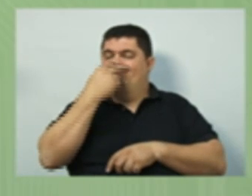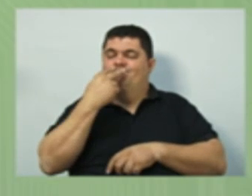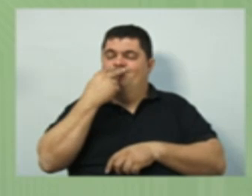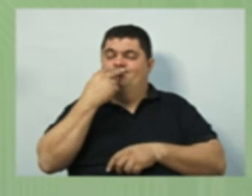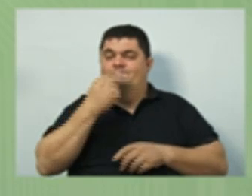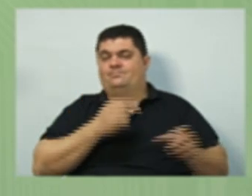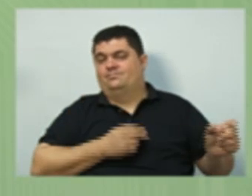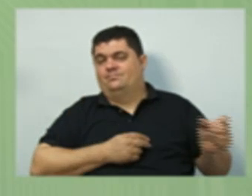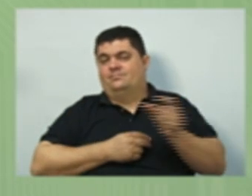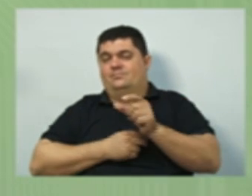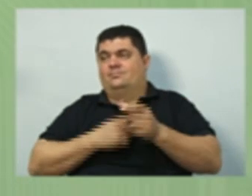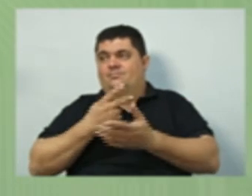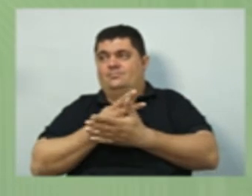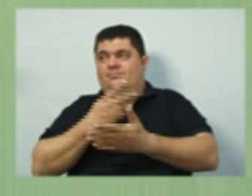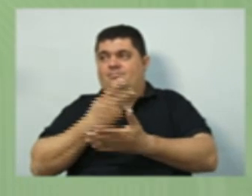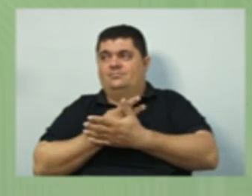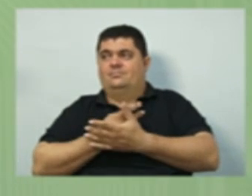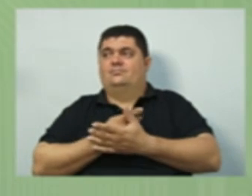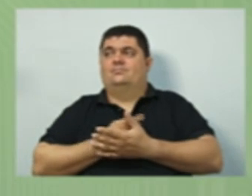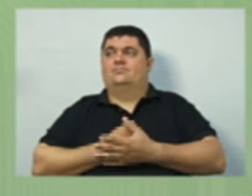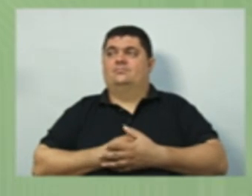para o lugar errado.